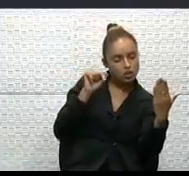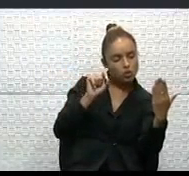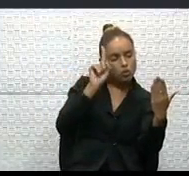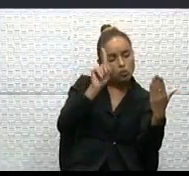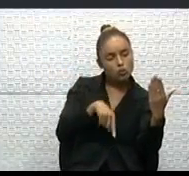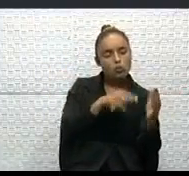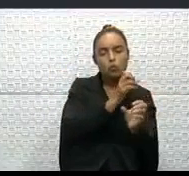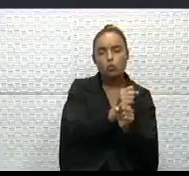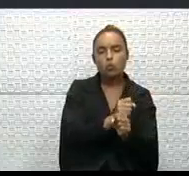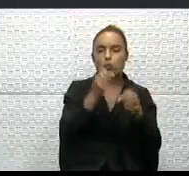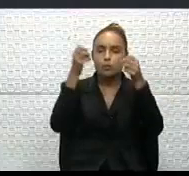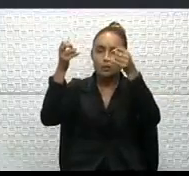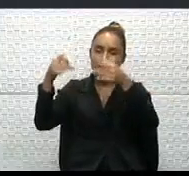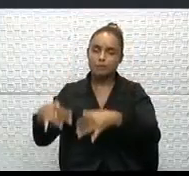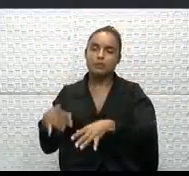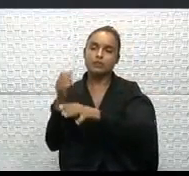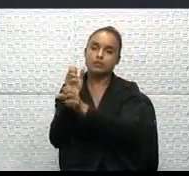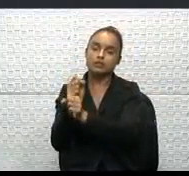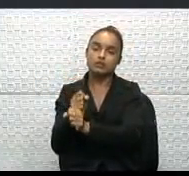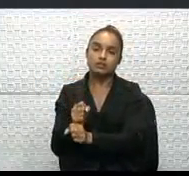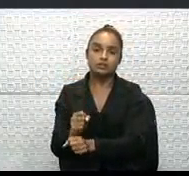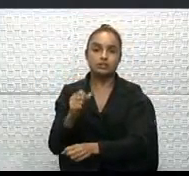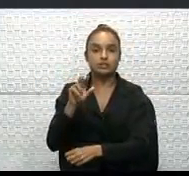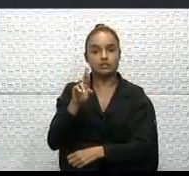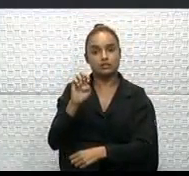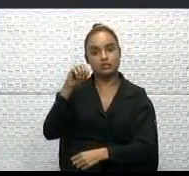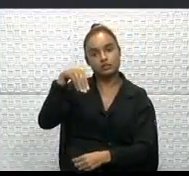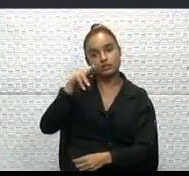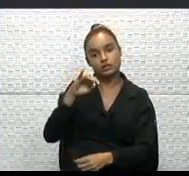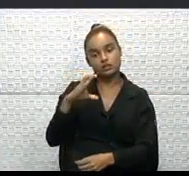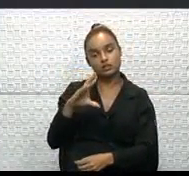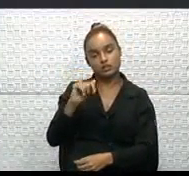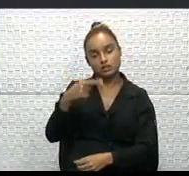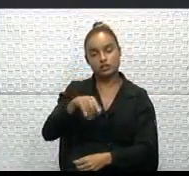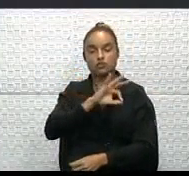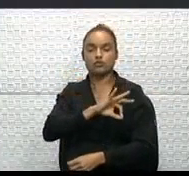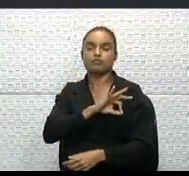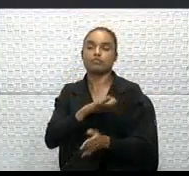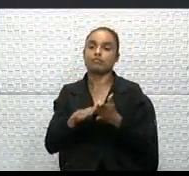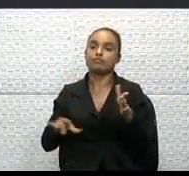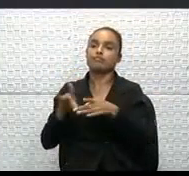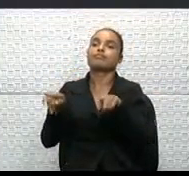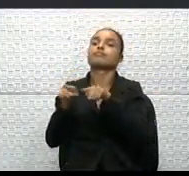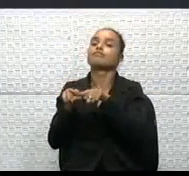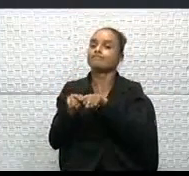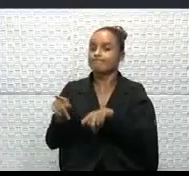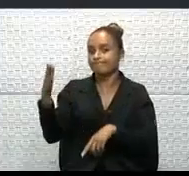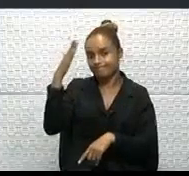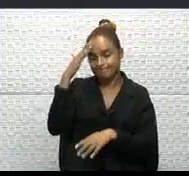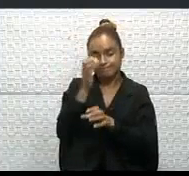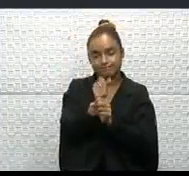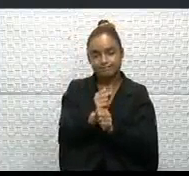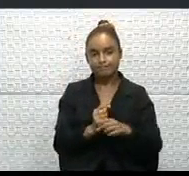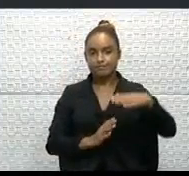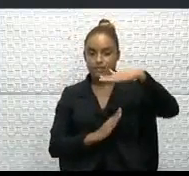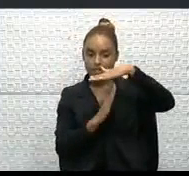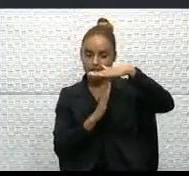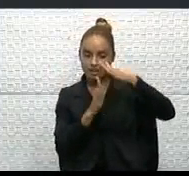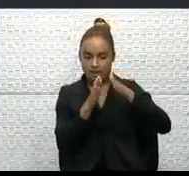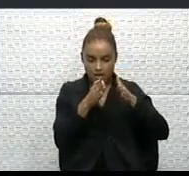é explicada pela nota para a remuneração e o quanto é devido ao acaso. E também saberá calcular o intervalo